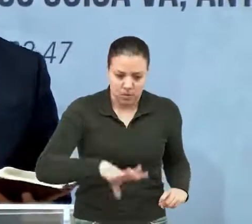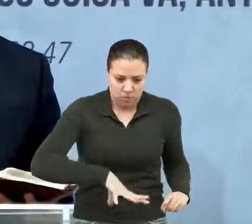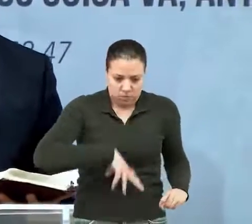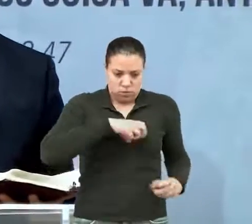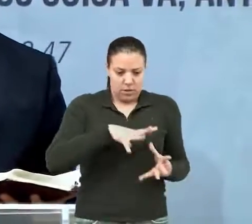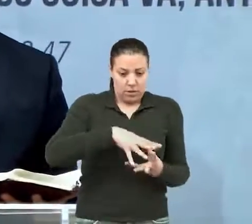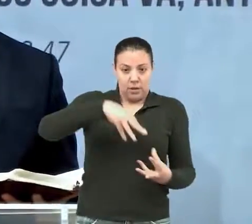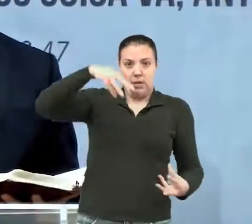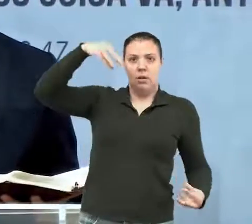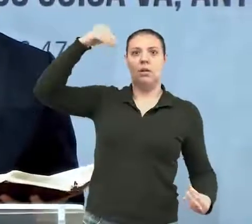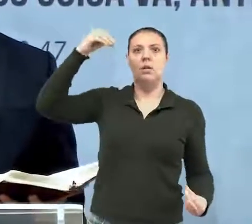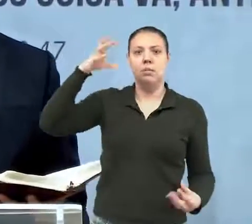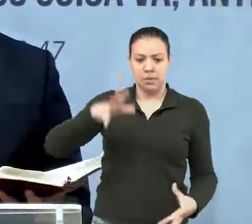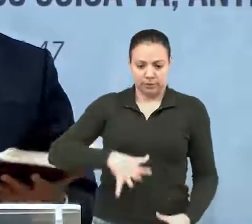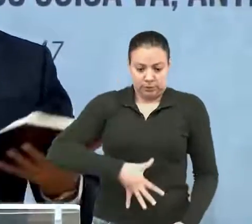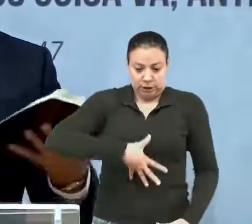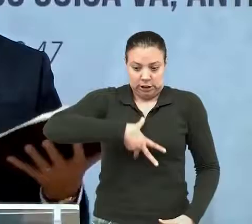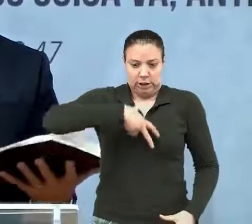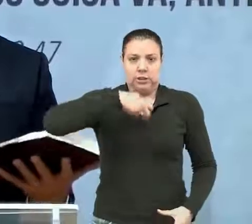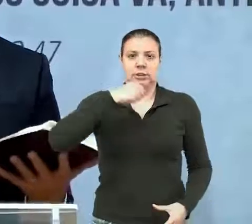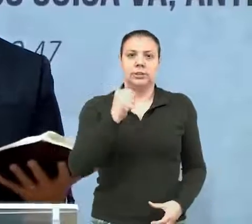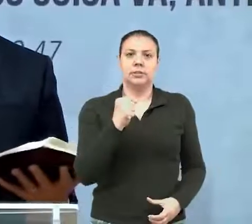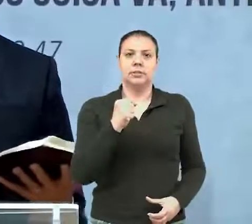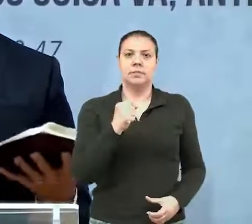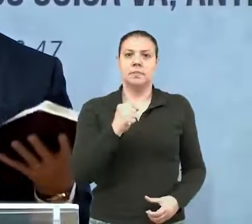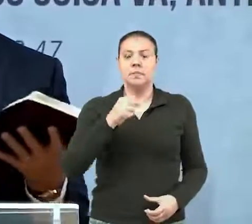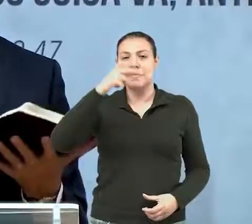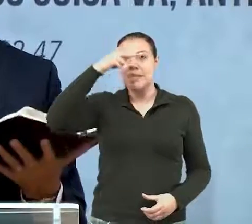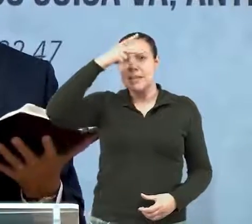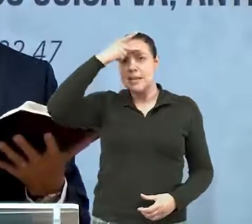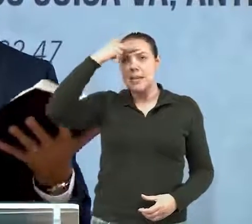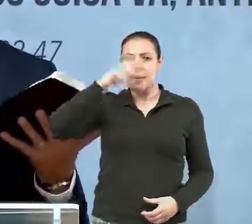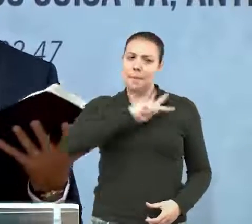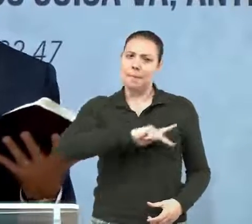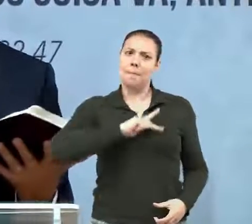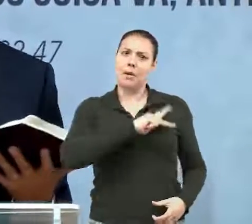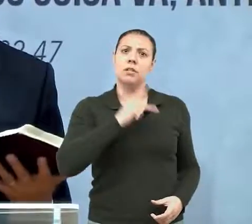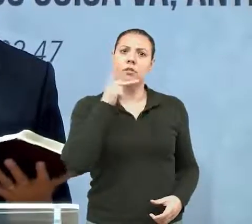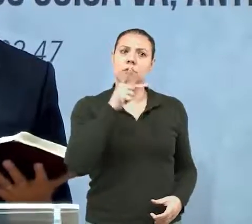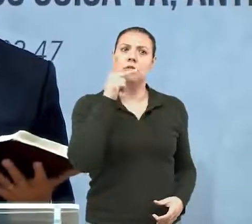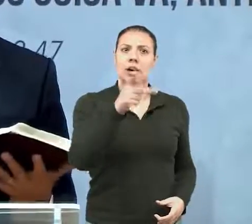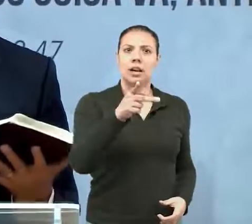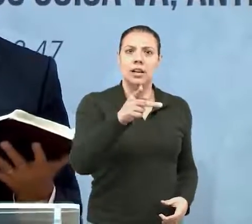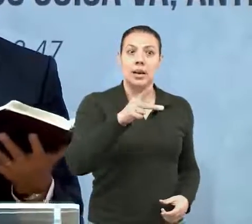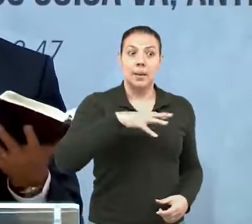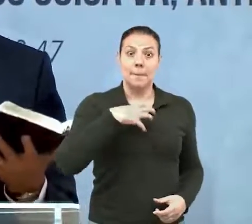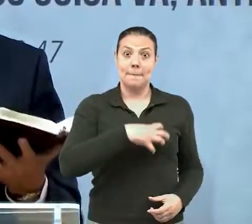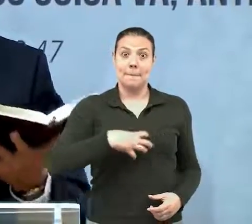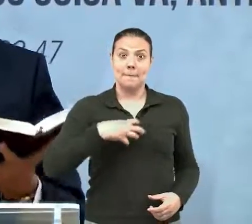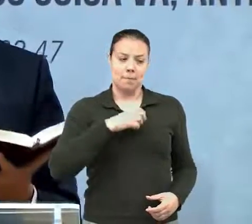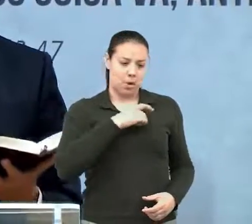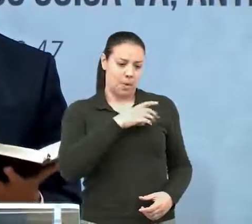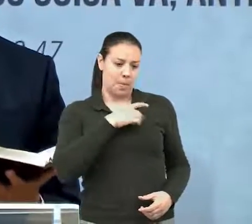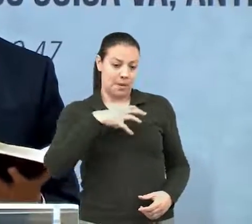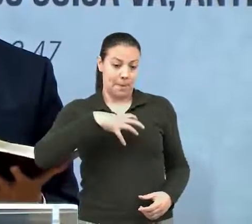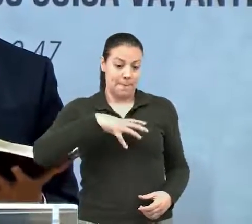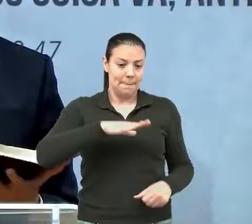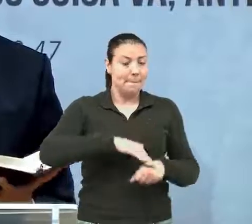alma. E o apóstolo Paulo chega a dizer que o medo é mais do que um sentimento, o medo é um